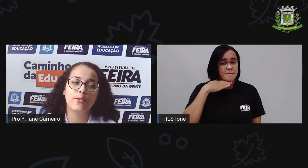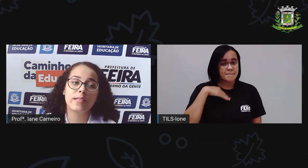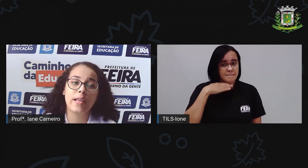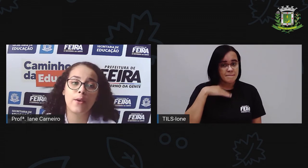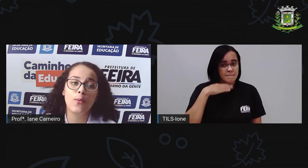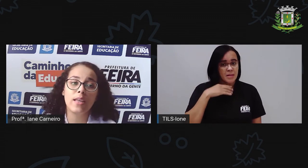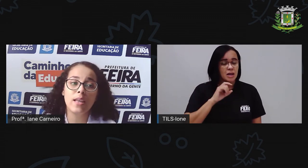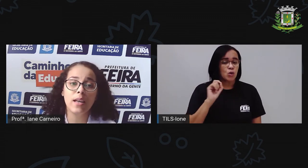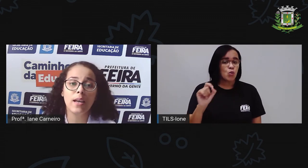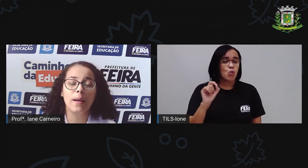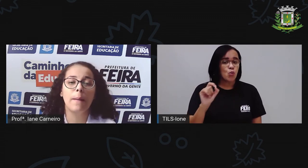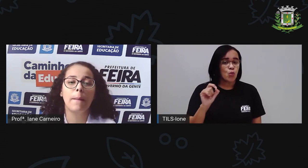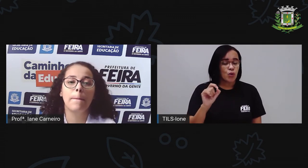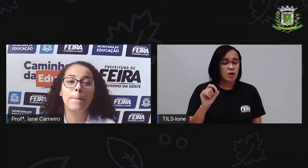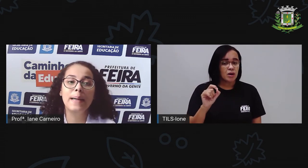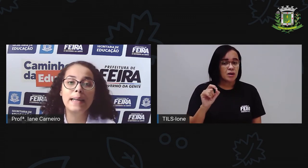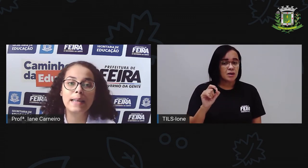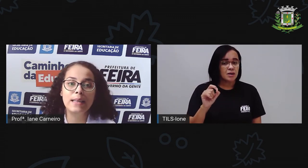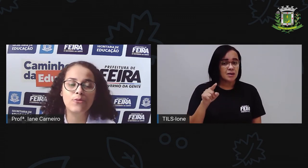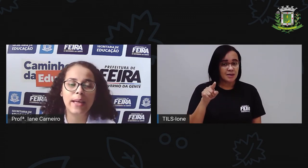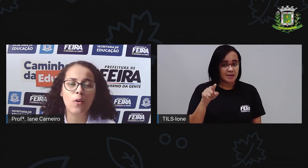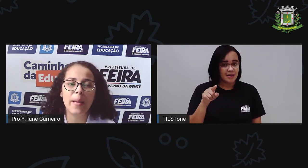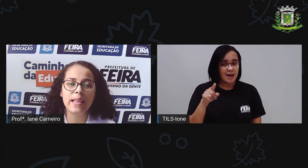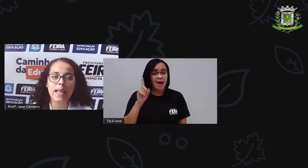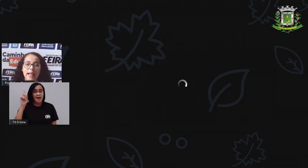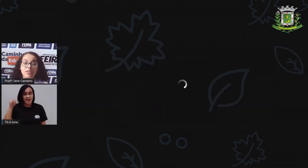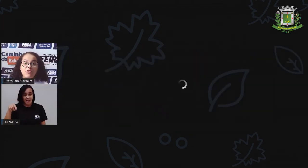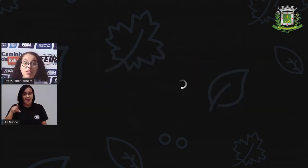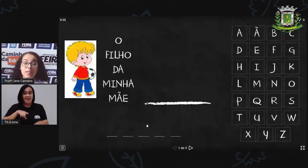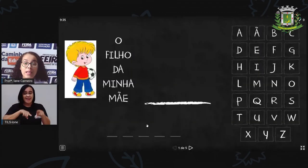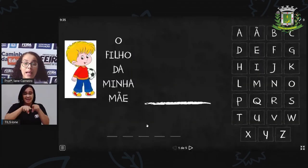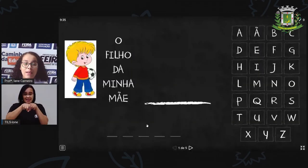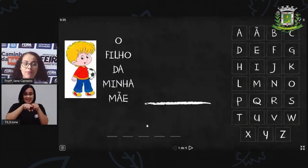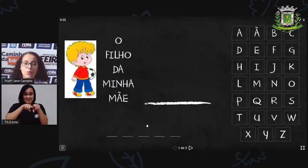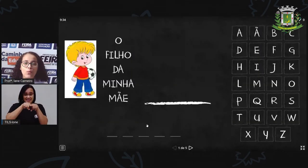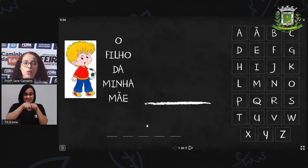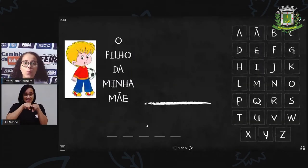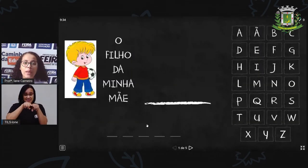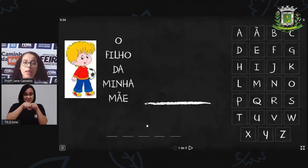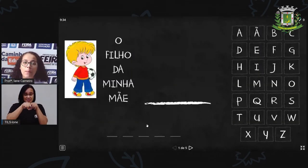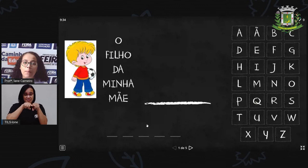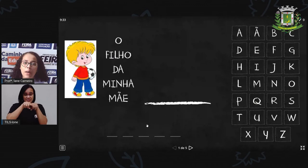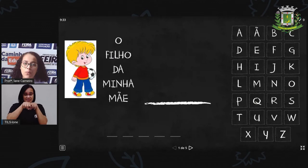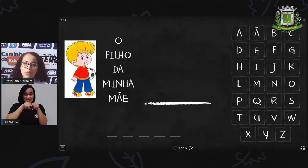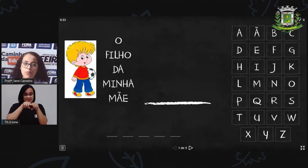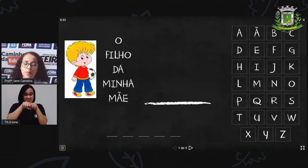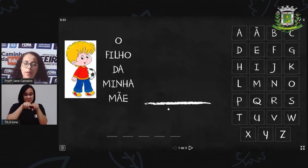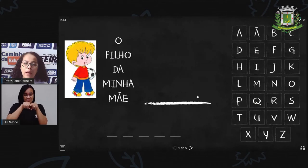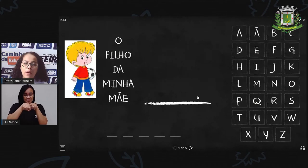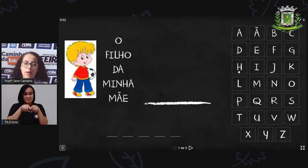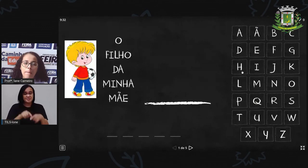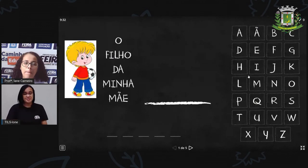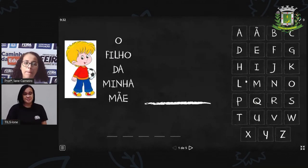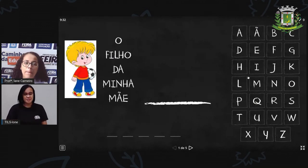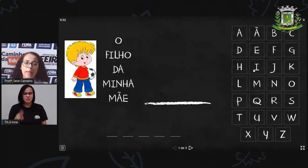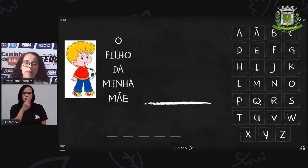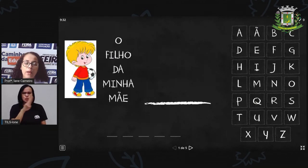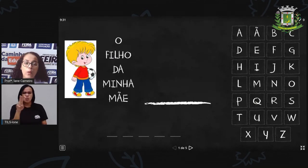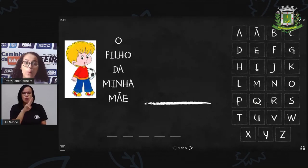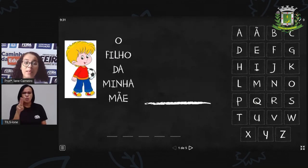É o seu irmão, né? Como é que será que a gente escreve o nome irmão? Vamos lá, ó.